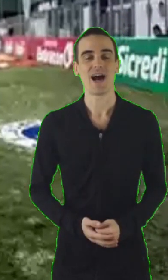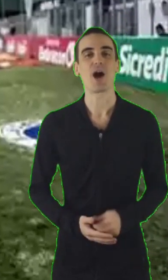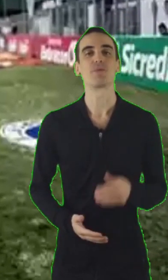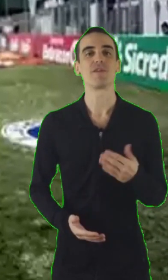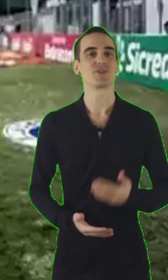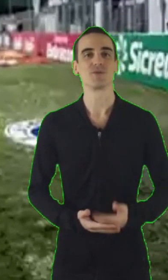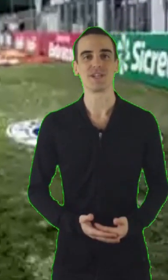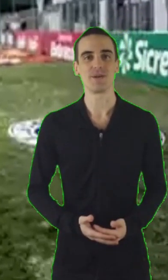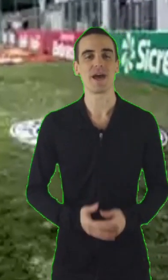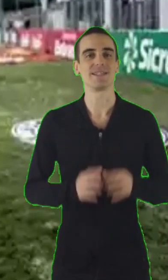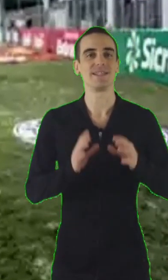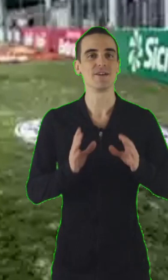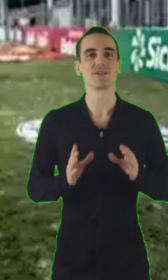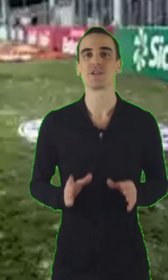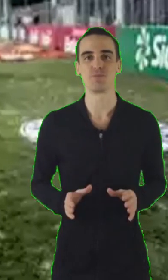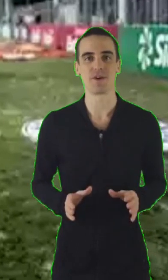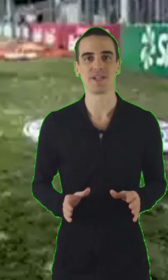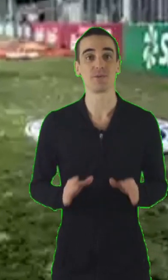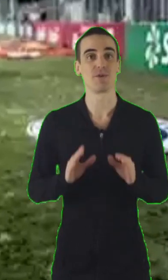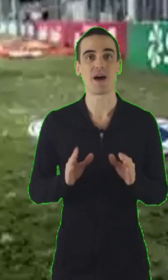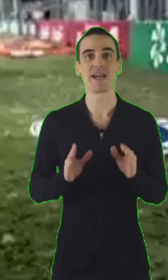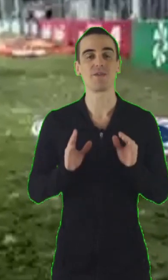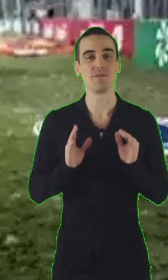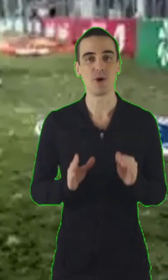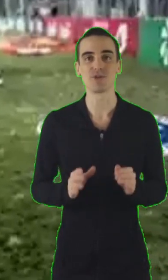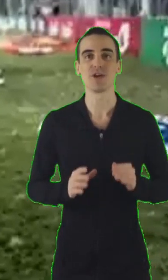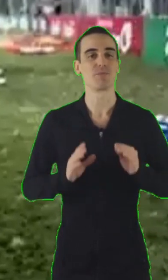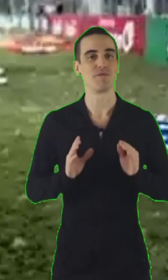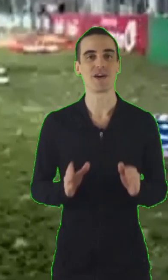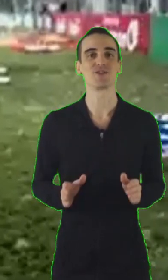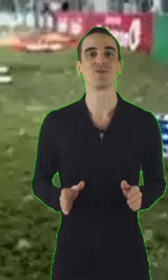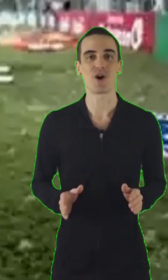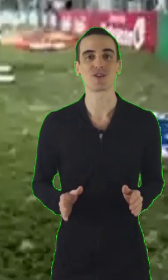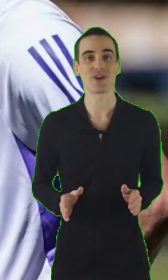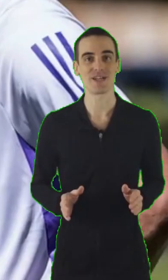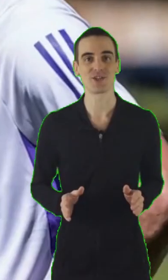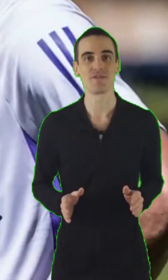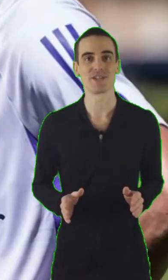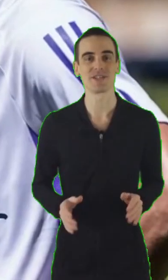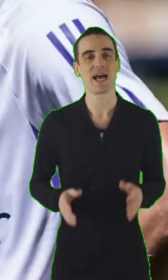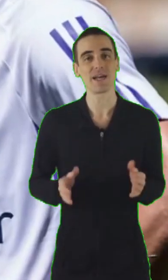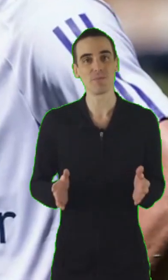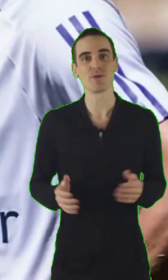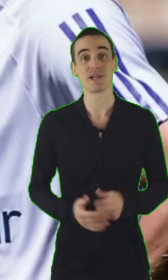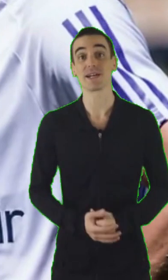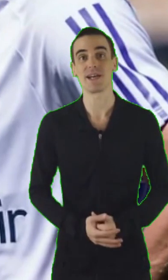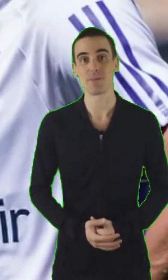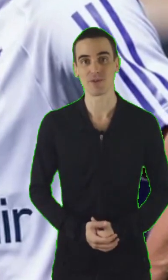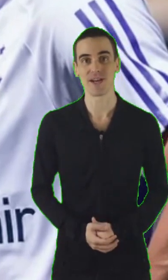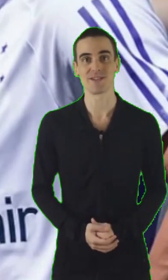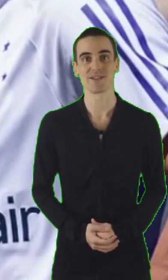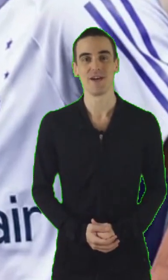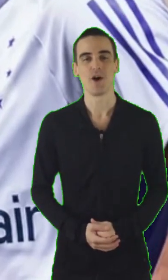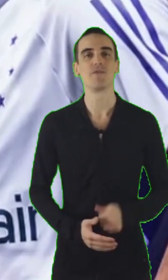se inscreva no canal agora para ficar por dentro de todas as novas que surge na raposa em primeira mão Peppa relacionou 23 jogadores